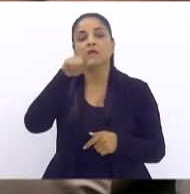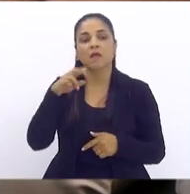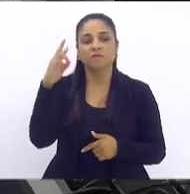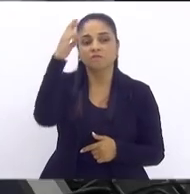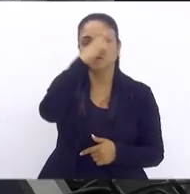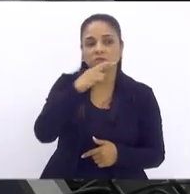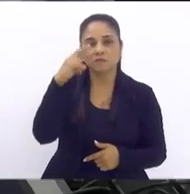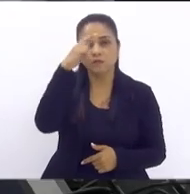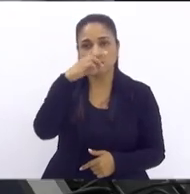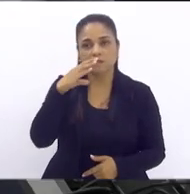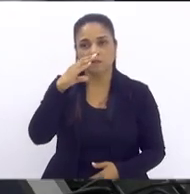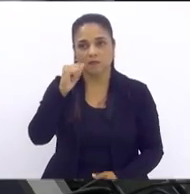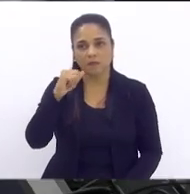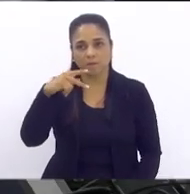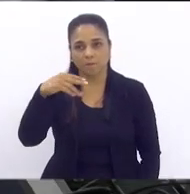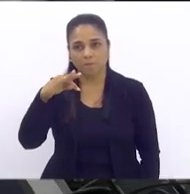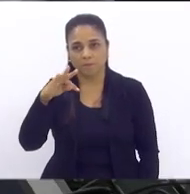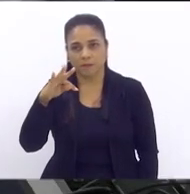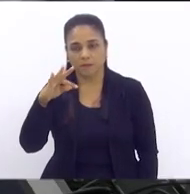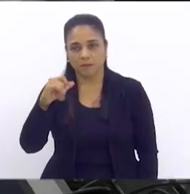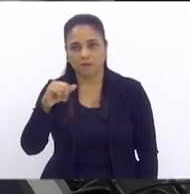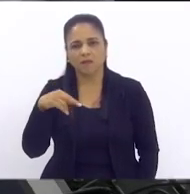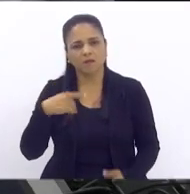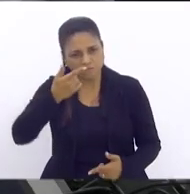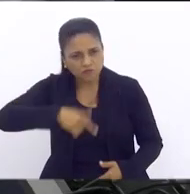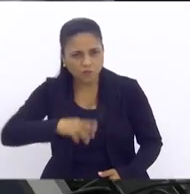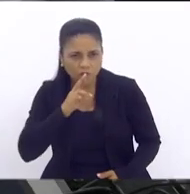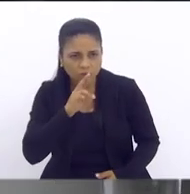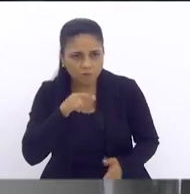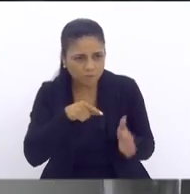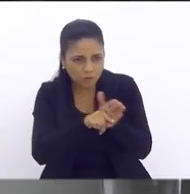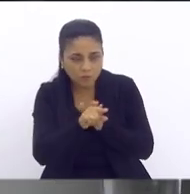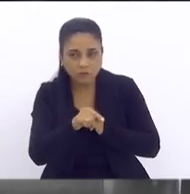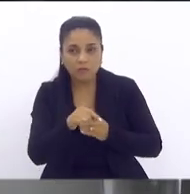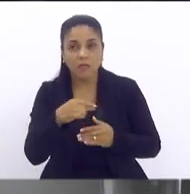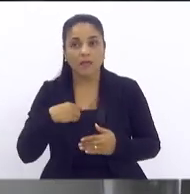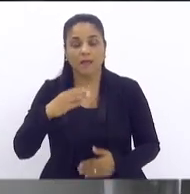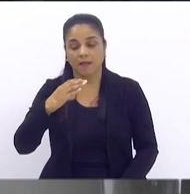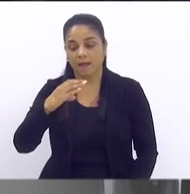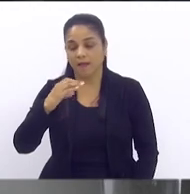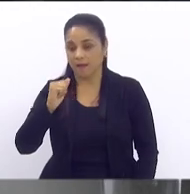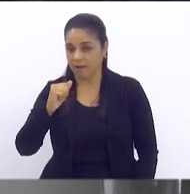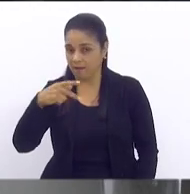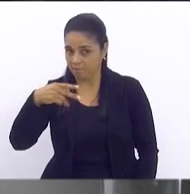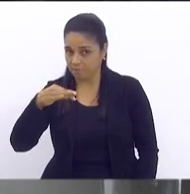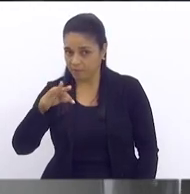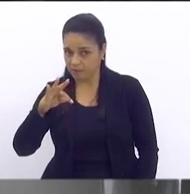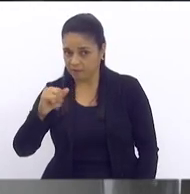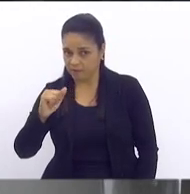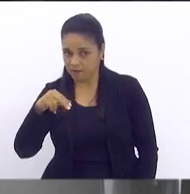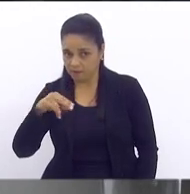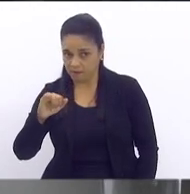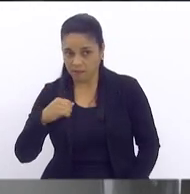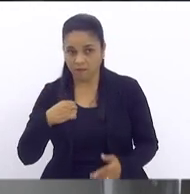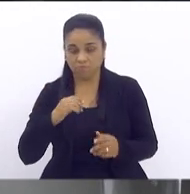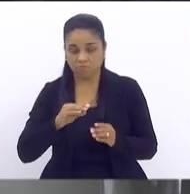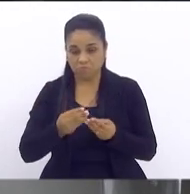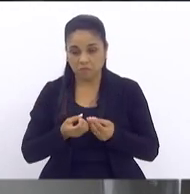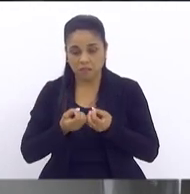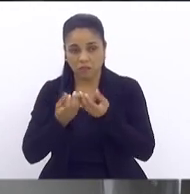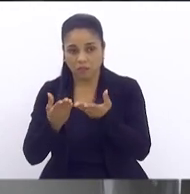em caso de desídia? Pode repetir sua pergunta? No... A capitania poderia delegar a